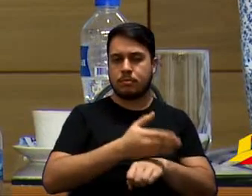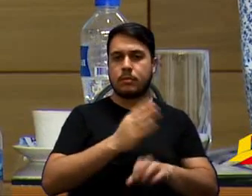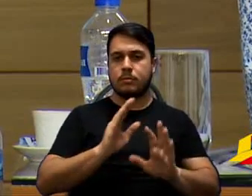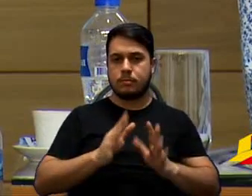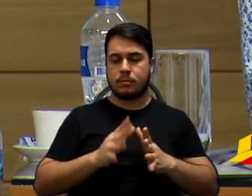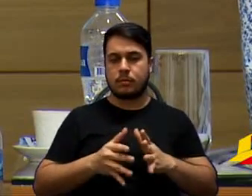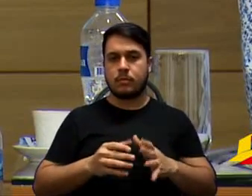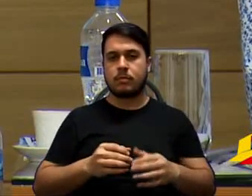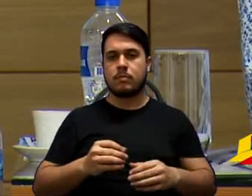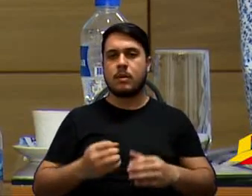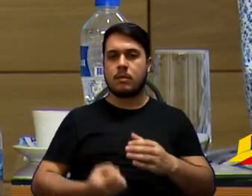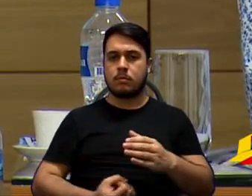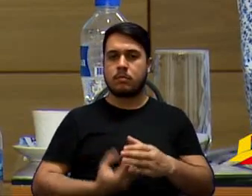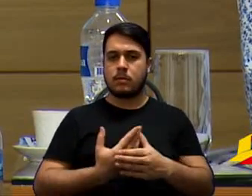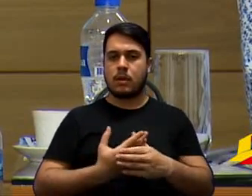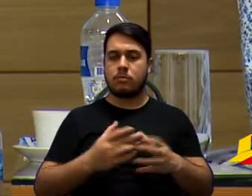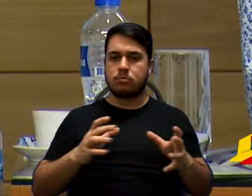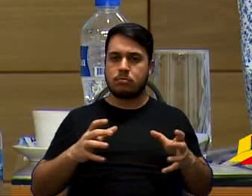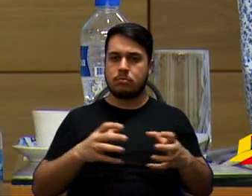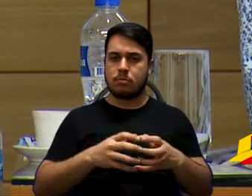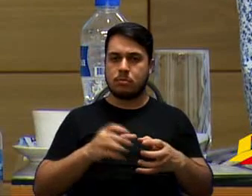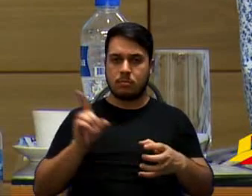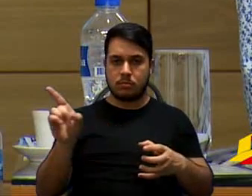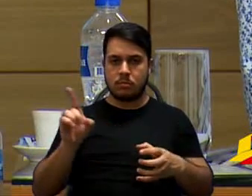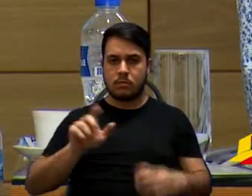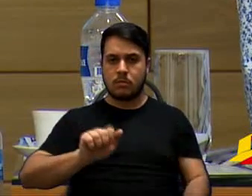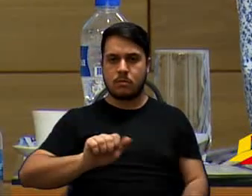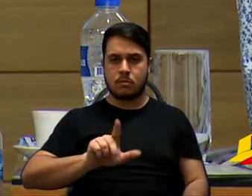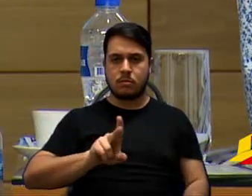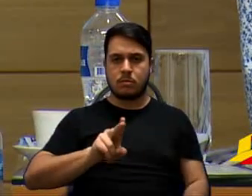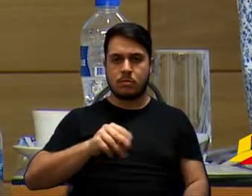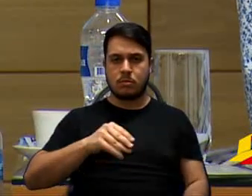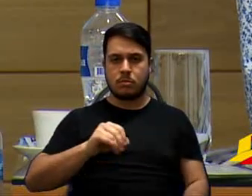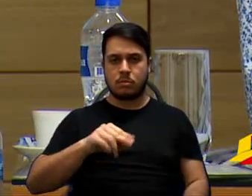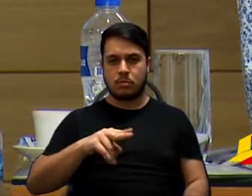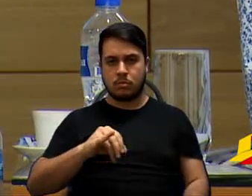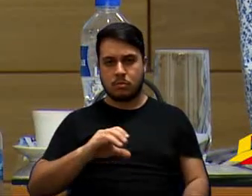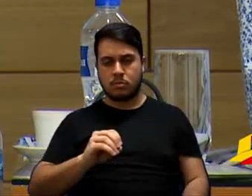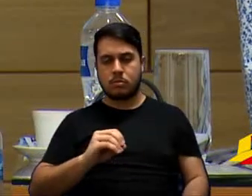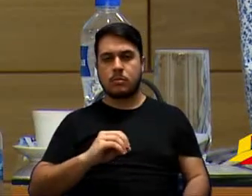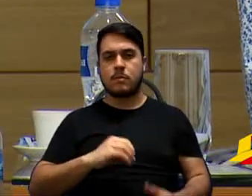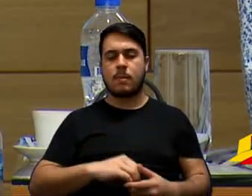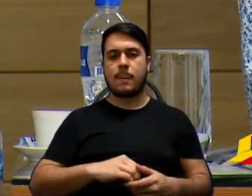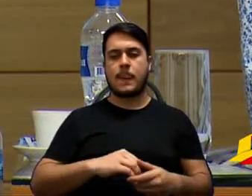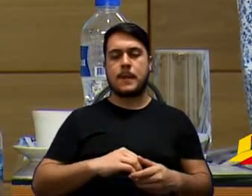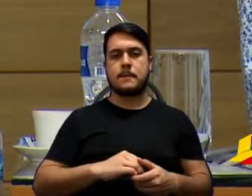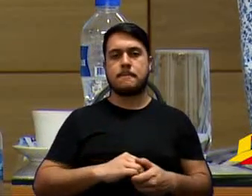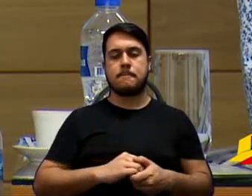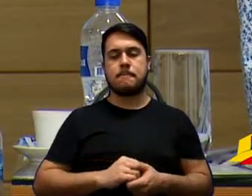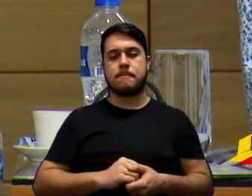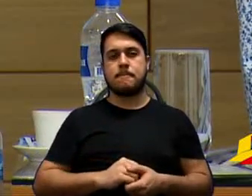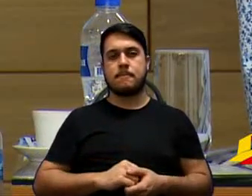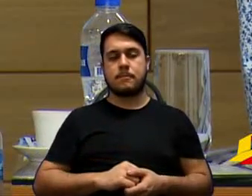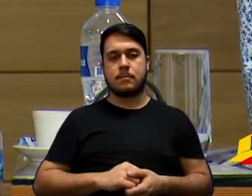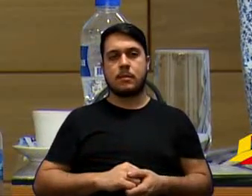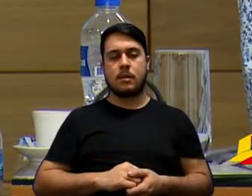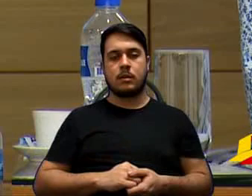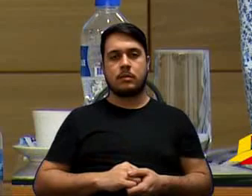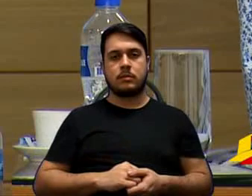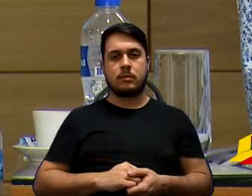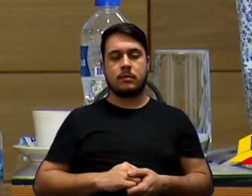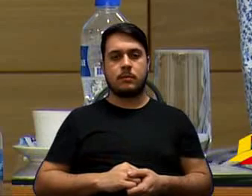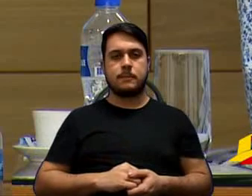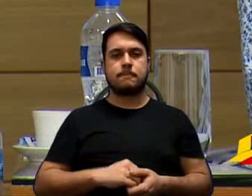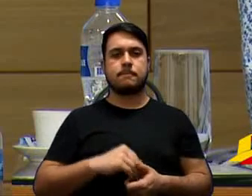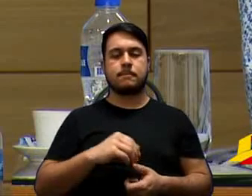comitê realmente lá em alumínio da barragem de rejeitos né dada pelo mínimo tem um nível